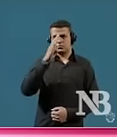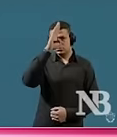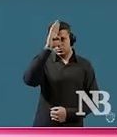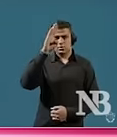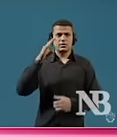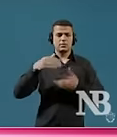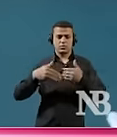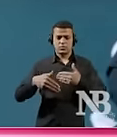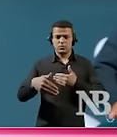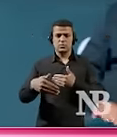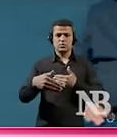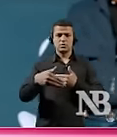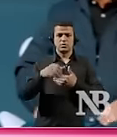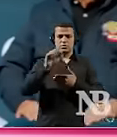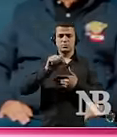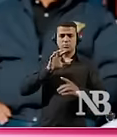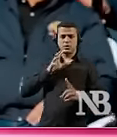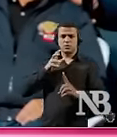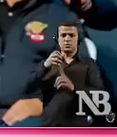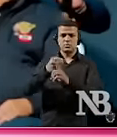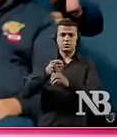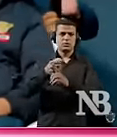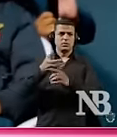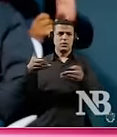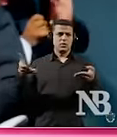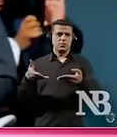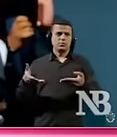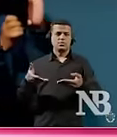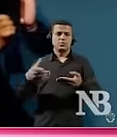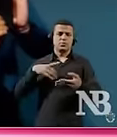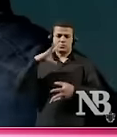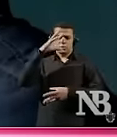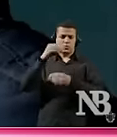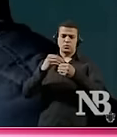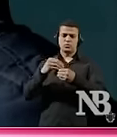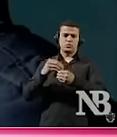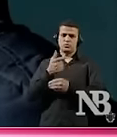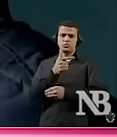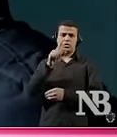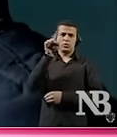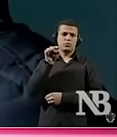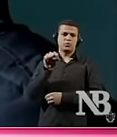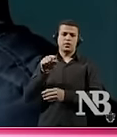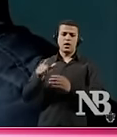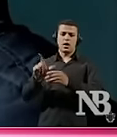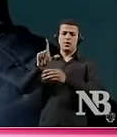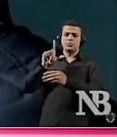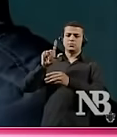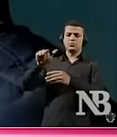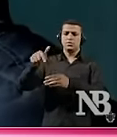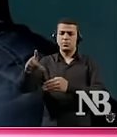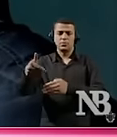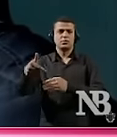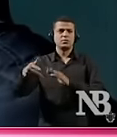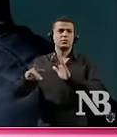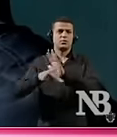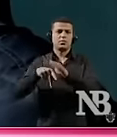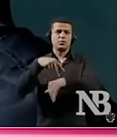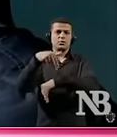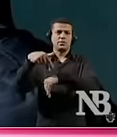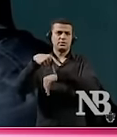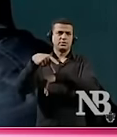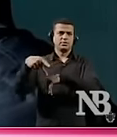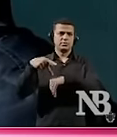passo na sua vida de sim para um propósito que eu não tenho dúvidas que fez um antes e depois do nosso país. A